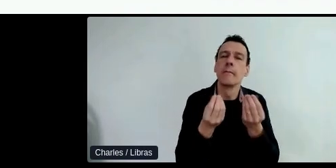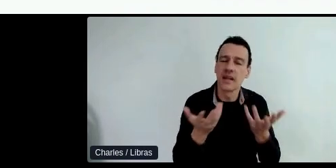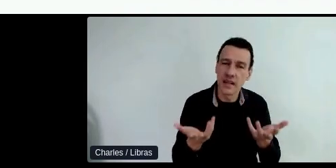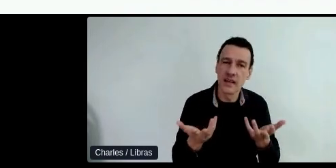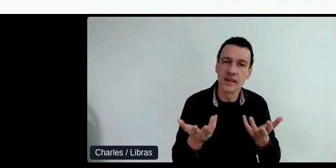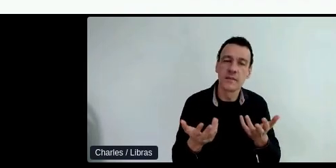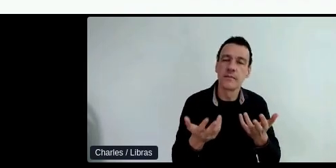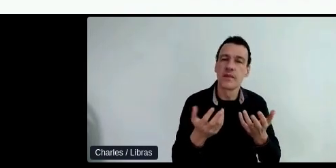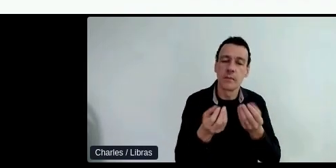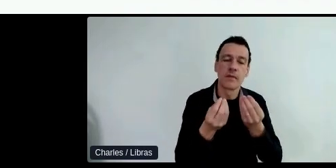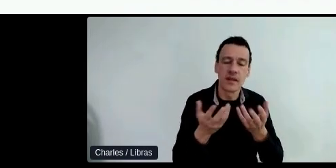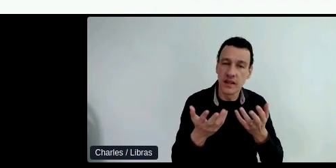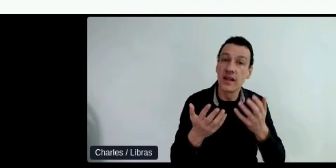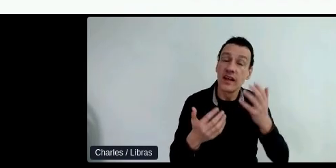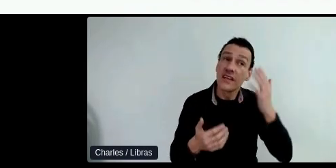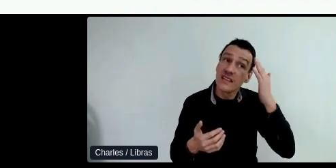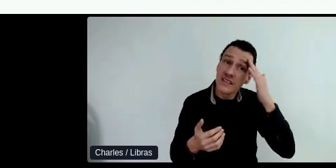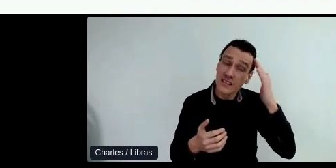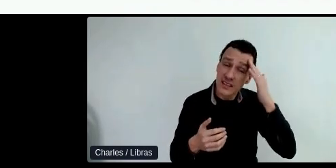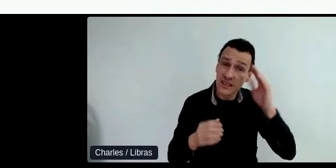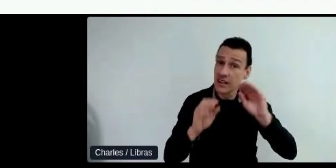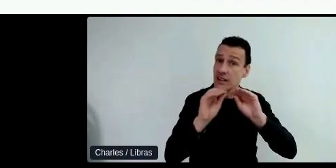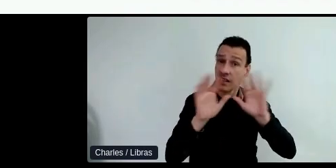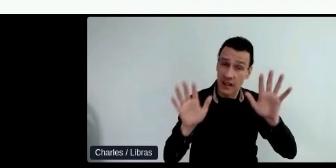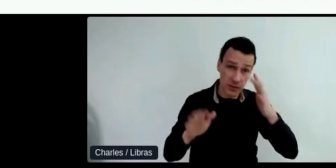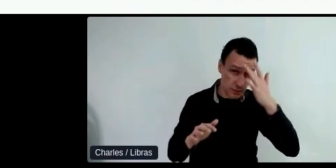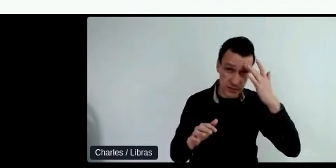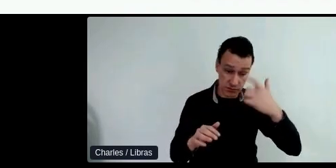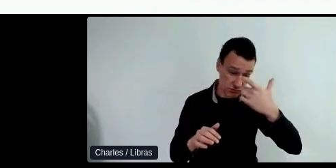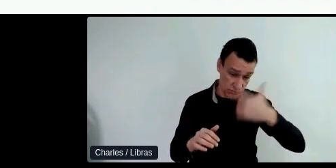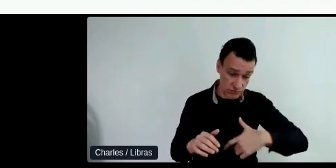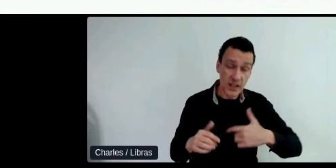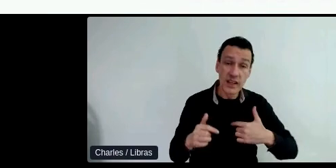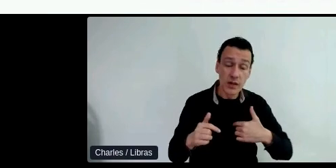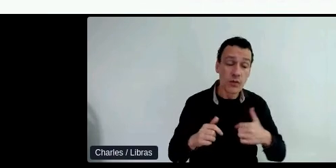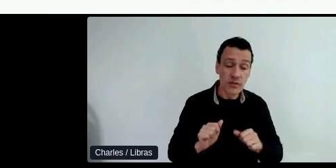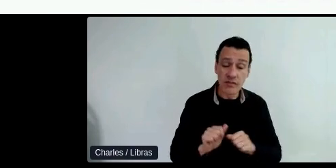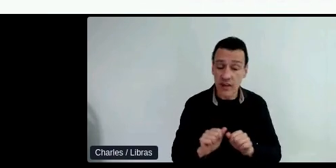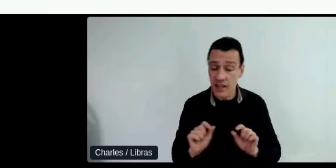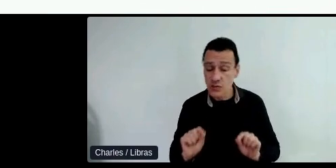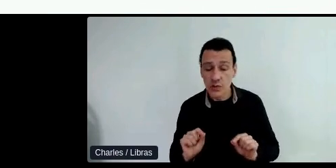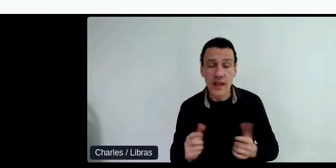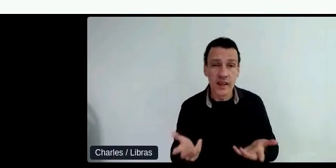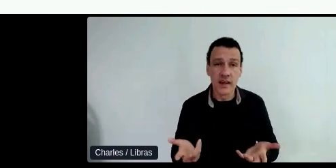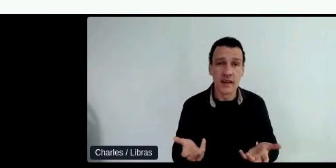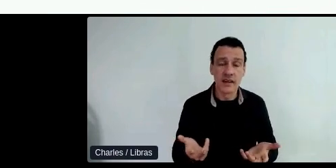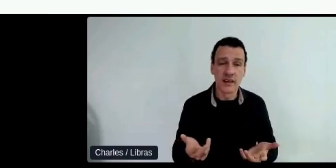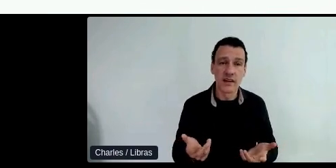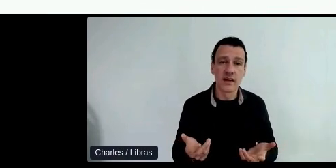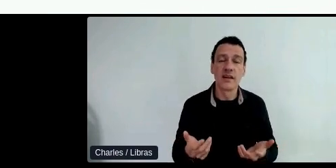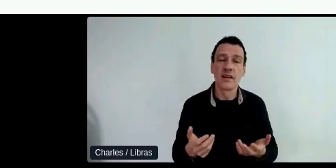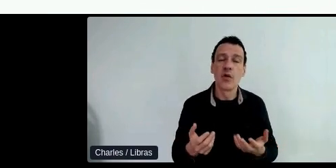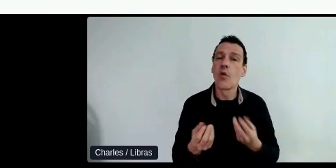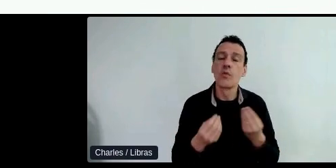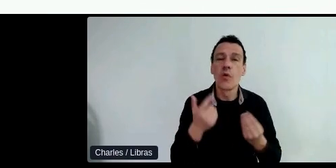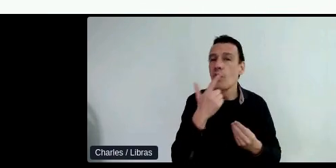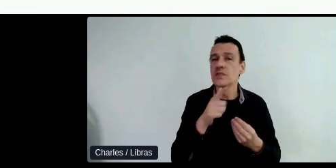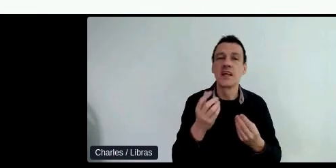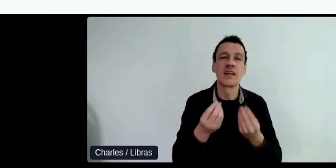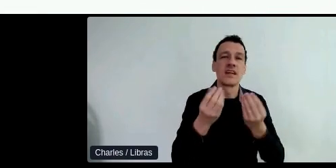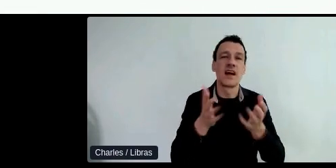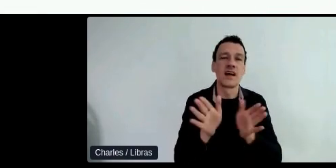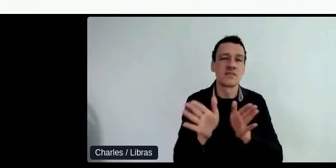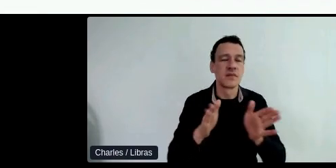vai ter para poder deixar esse seu conteúdo de forma que